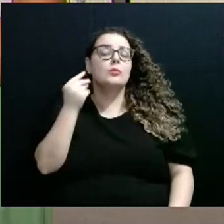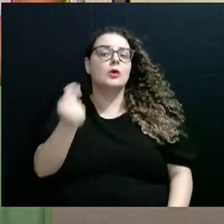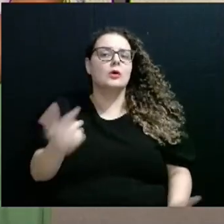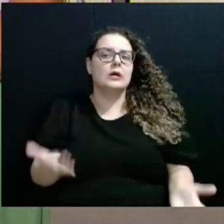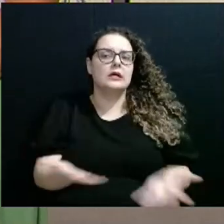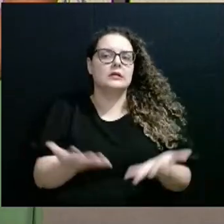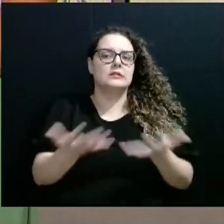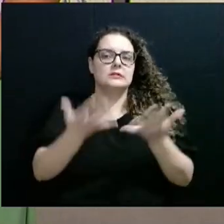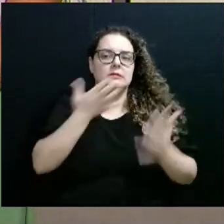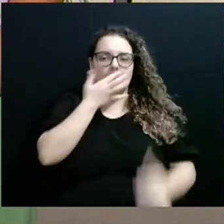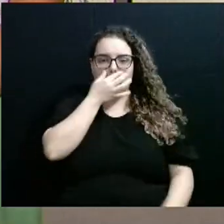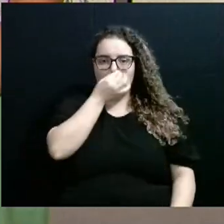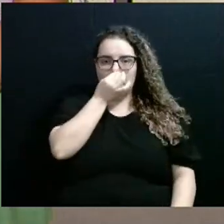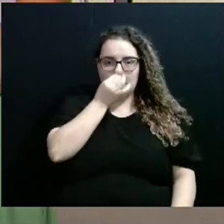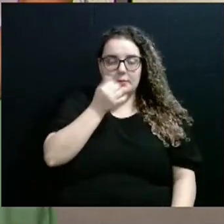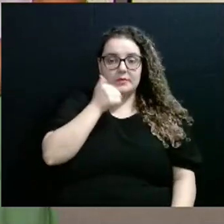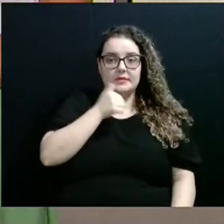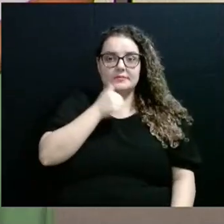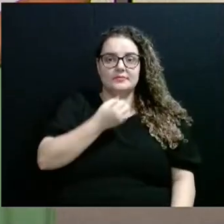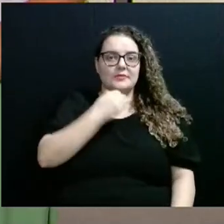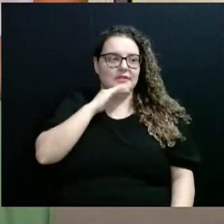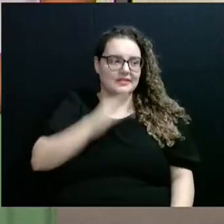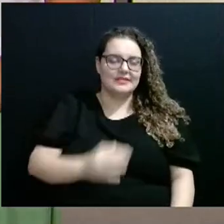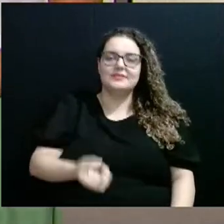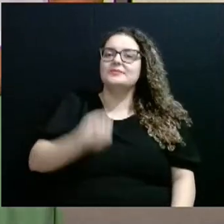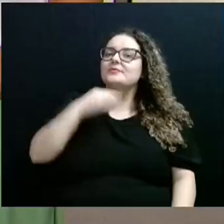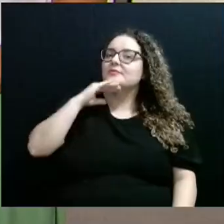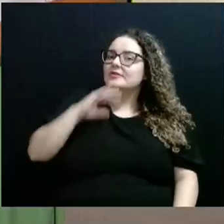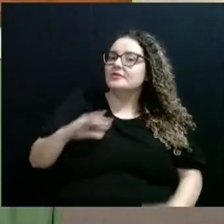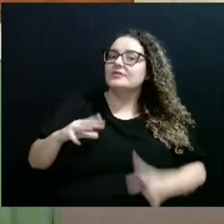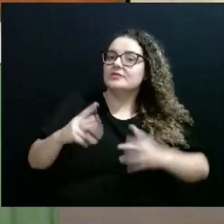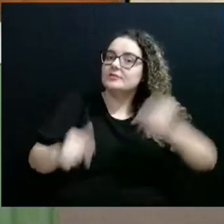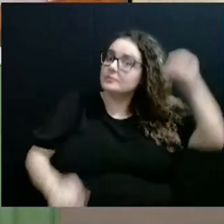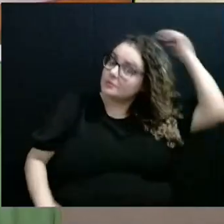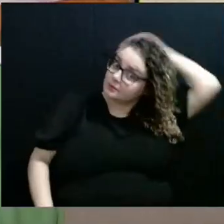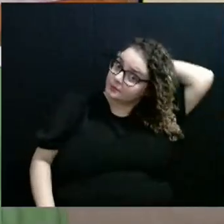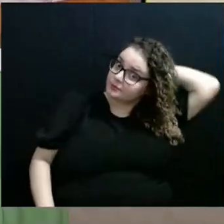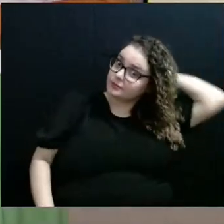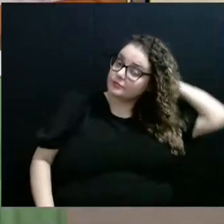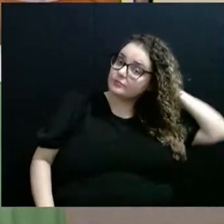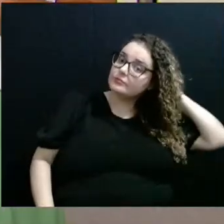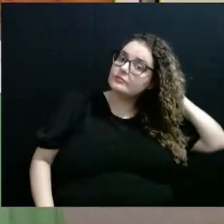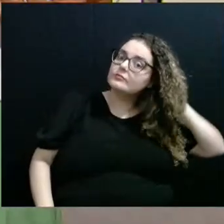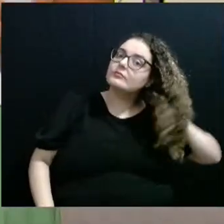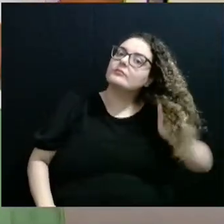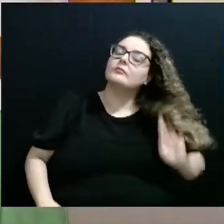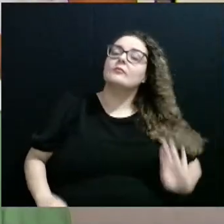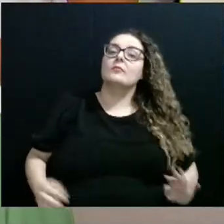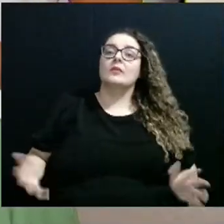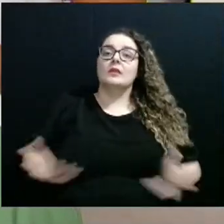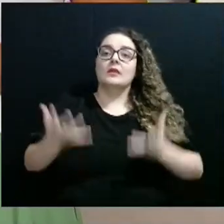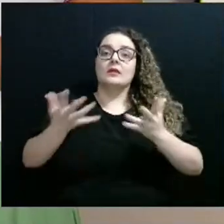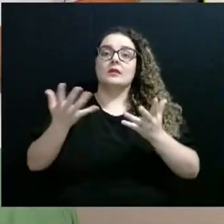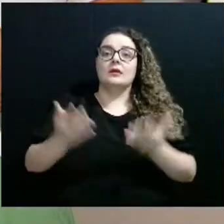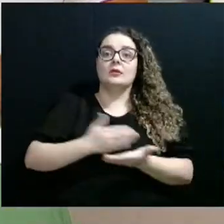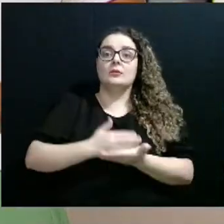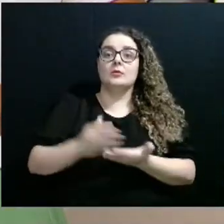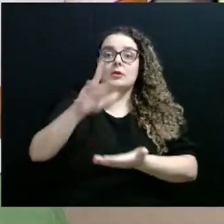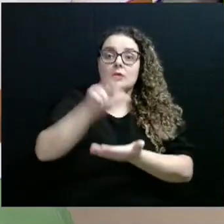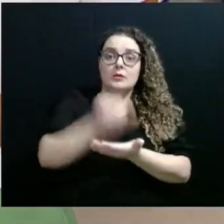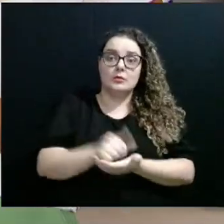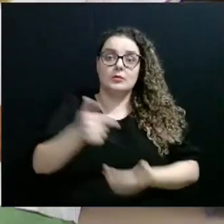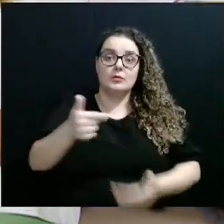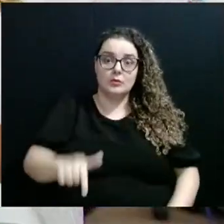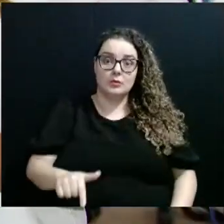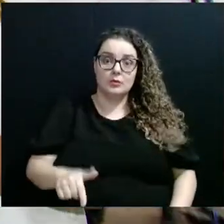mulheres? Boa tarde. Boa tarde a todos. Essa iniciativa surgiu durante o recadastramento das mulheres que fazem parte do programa Feira